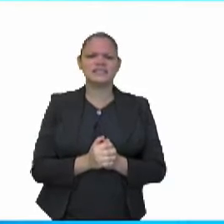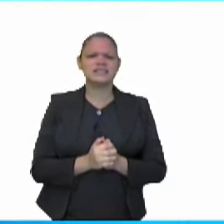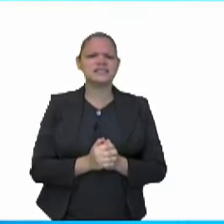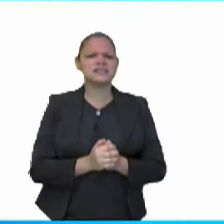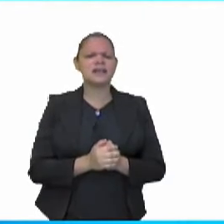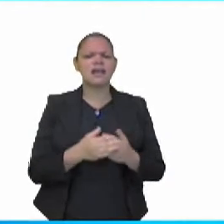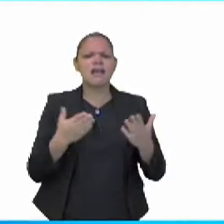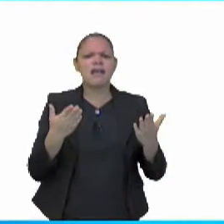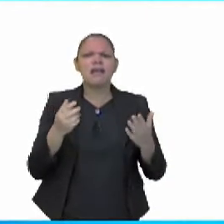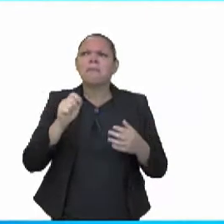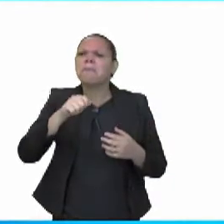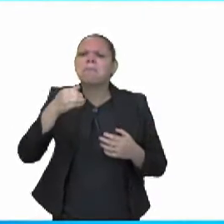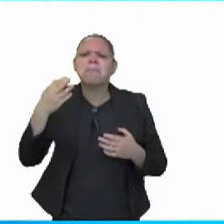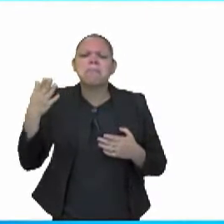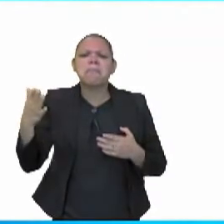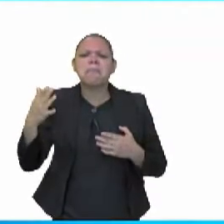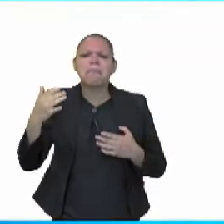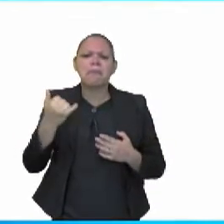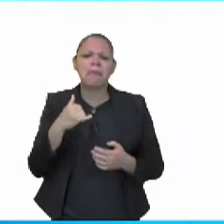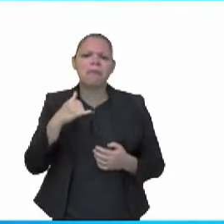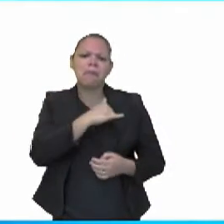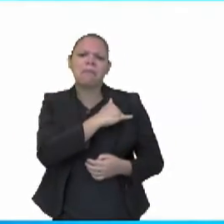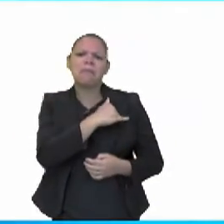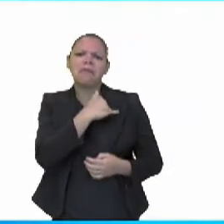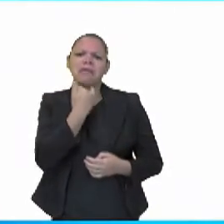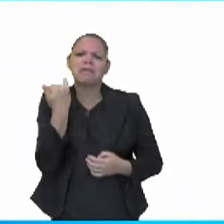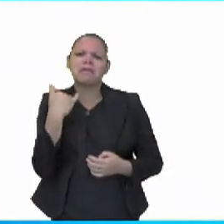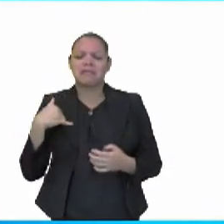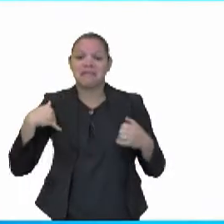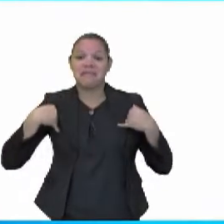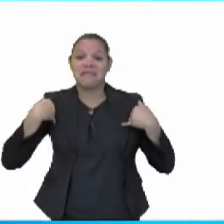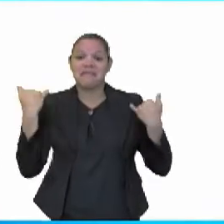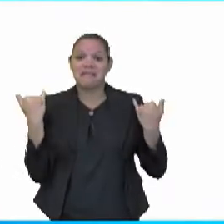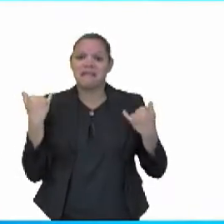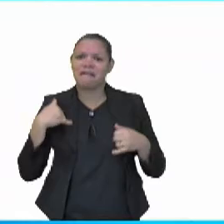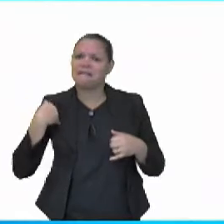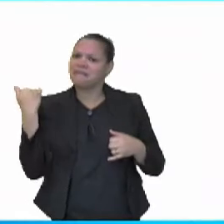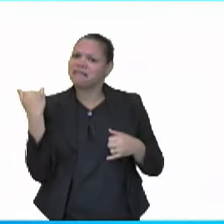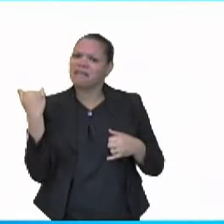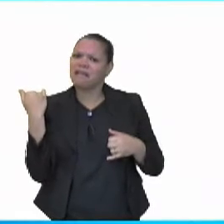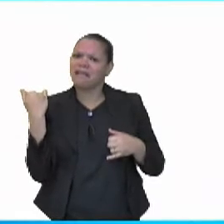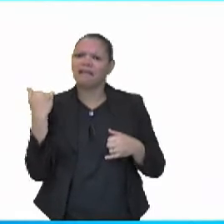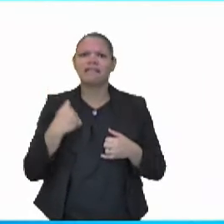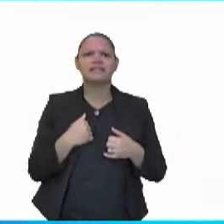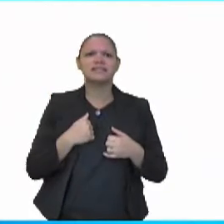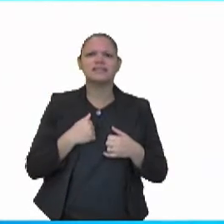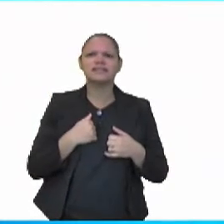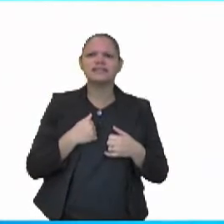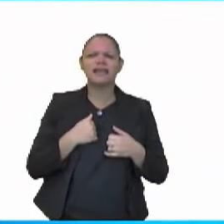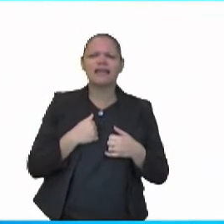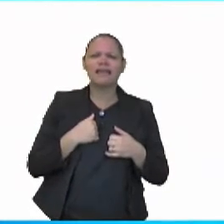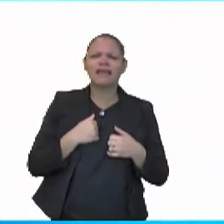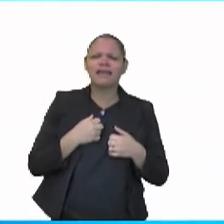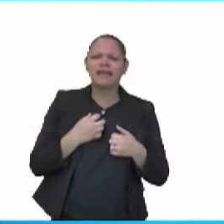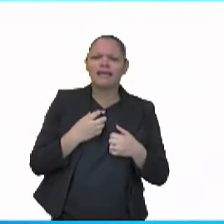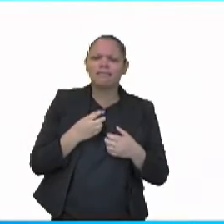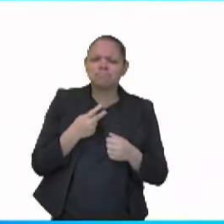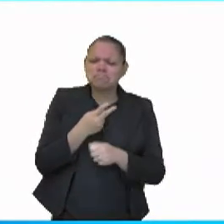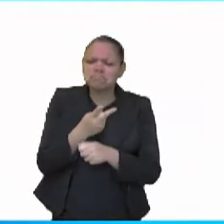idade você se interessou pela música? Bem, foi bem novinho, né? Com 15 anos já despertei